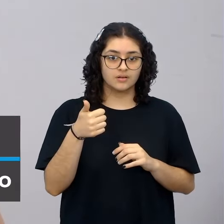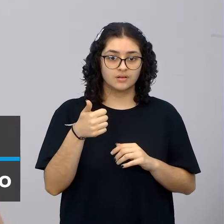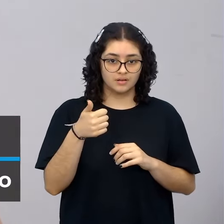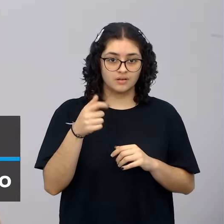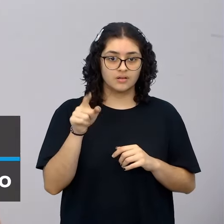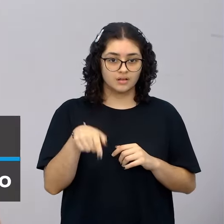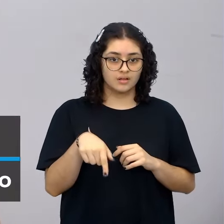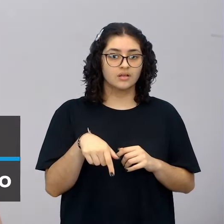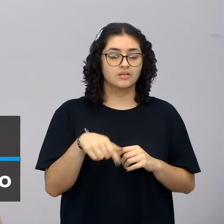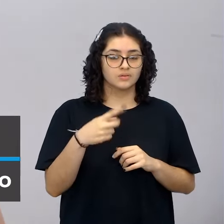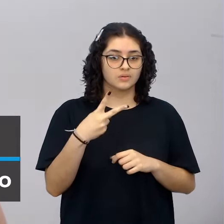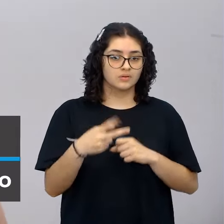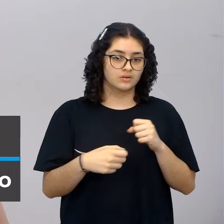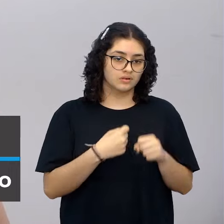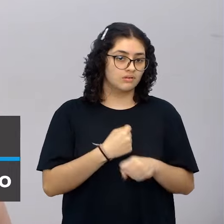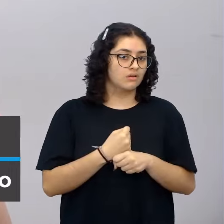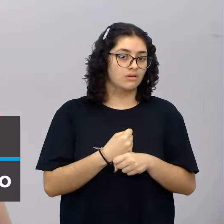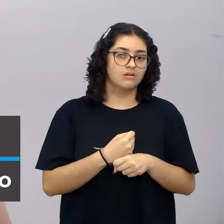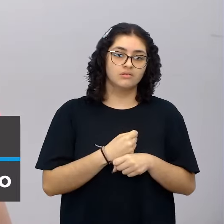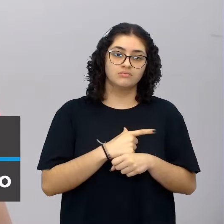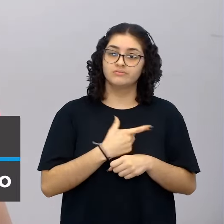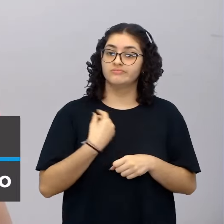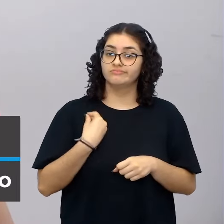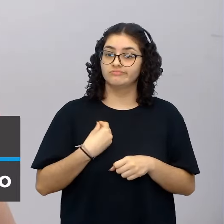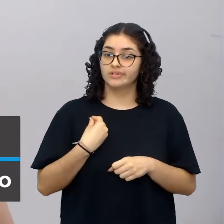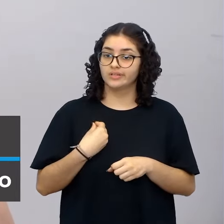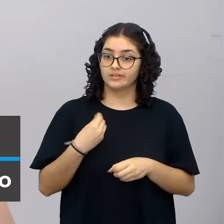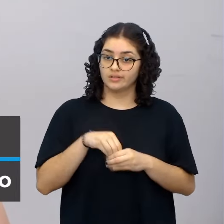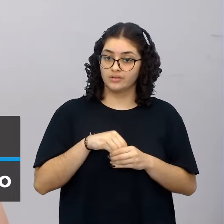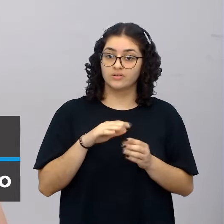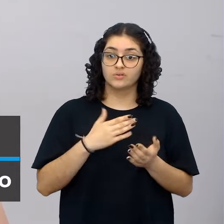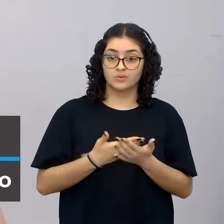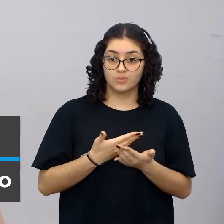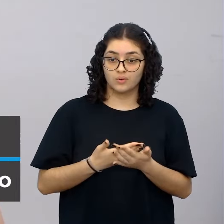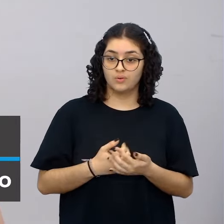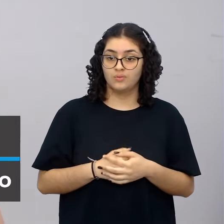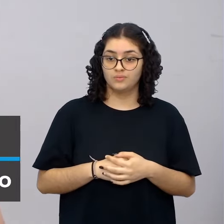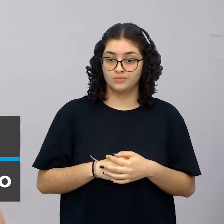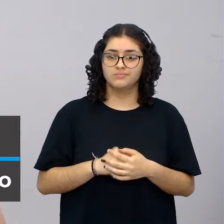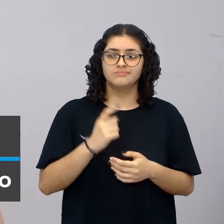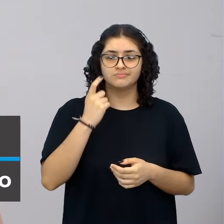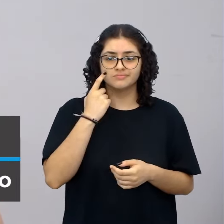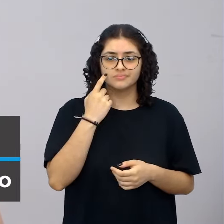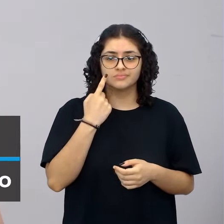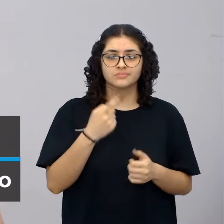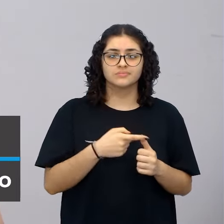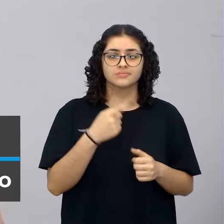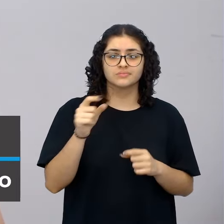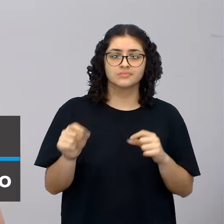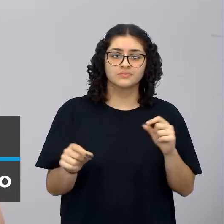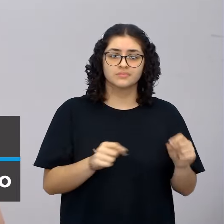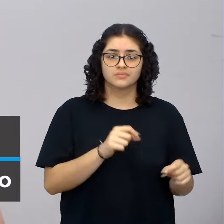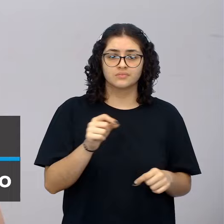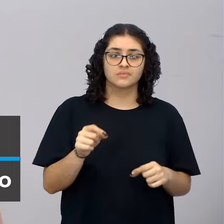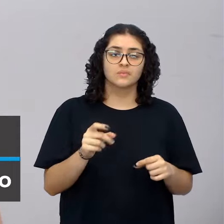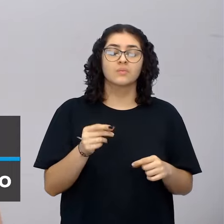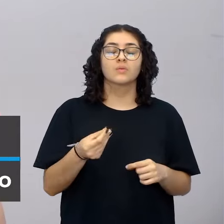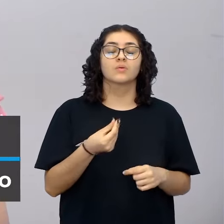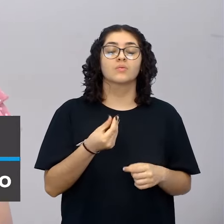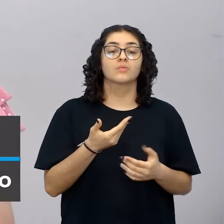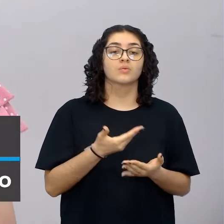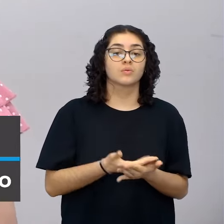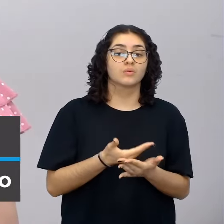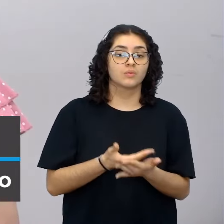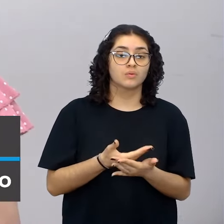praticamente 2 anos, né, sem essa vivência na escola. Então, nós pensamos, em um primeiro momento, ele desplugado